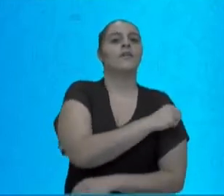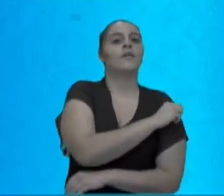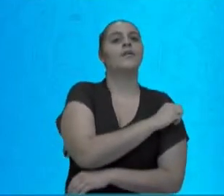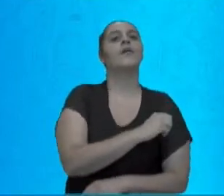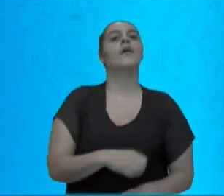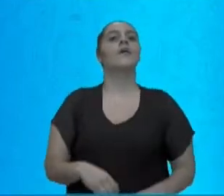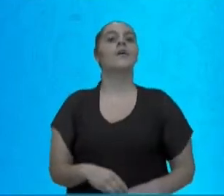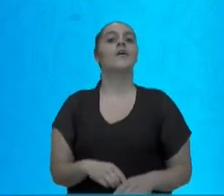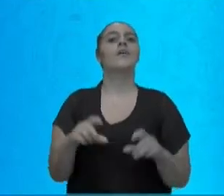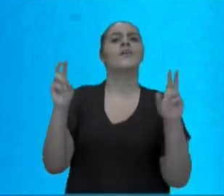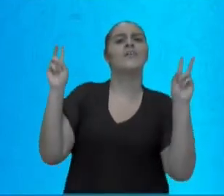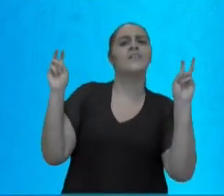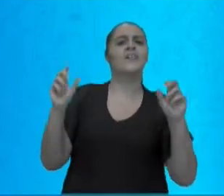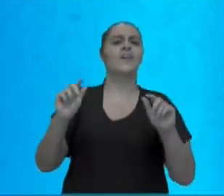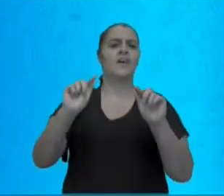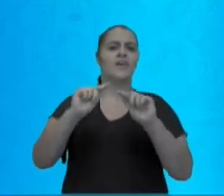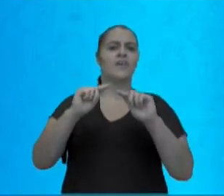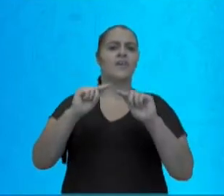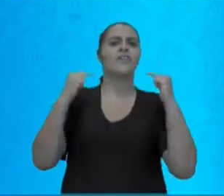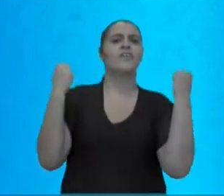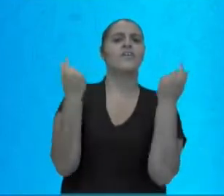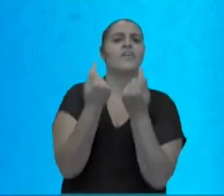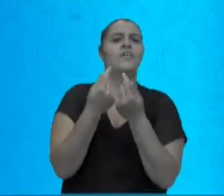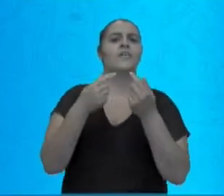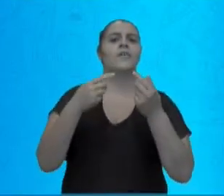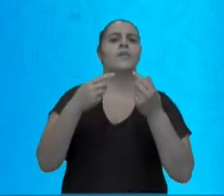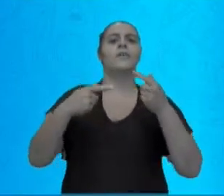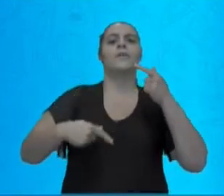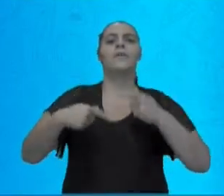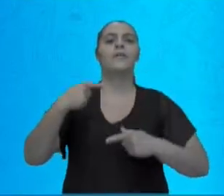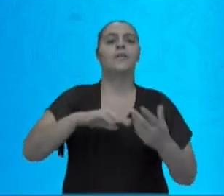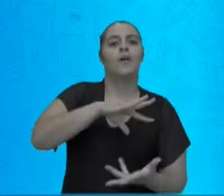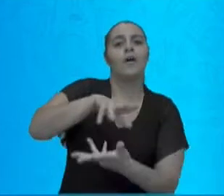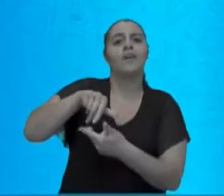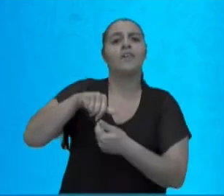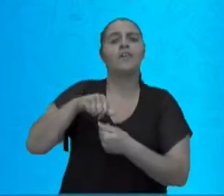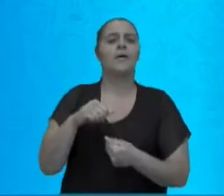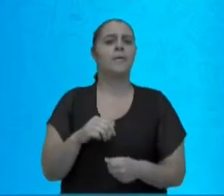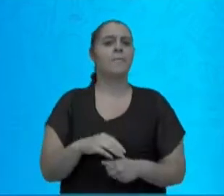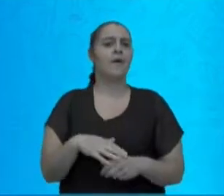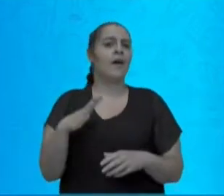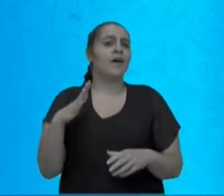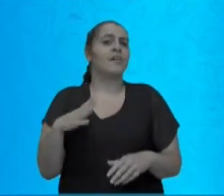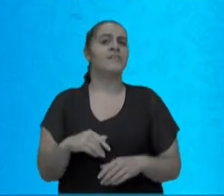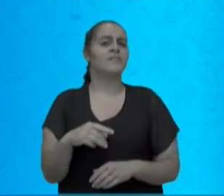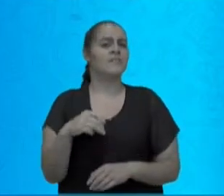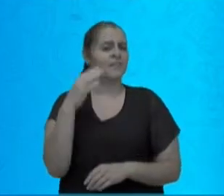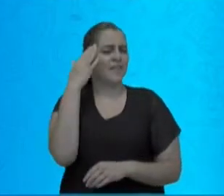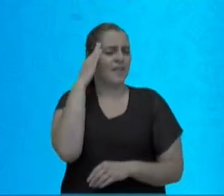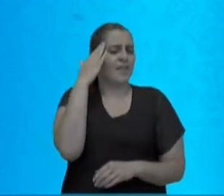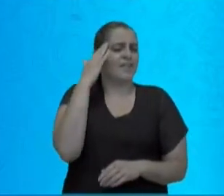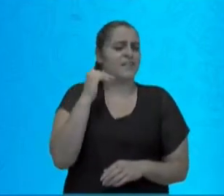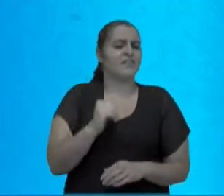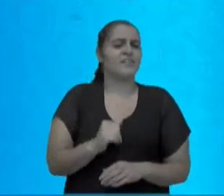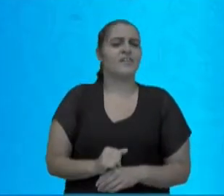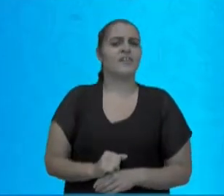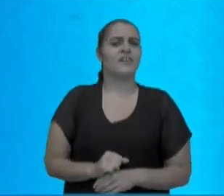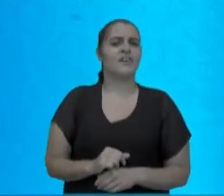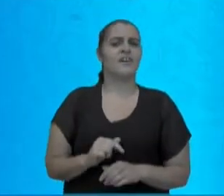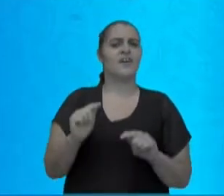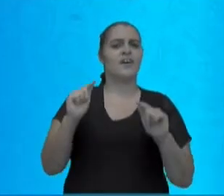o tema, Geopolítica Mundial. Mas, para entendermos